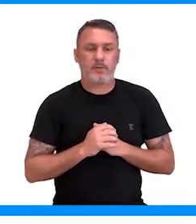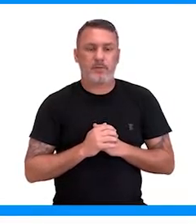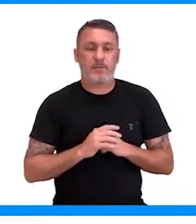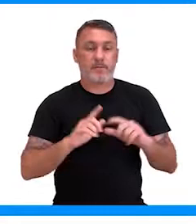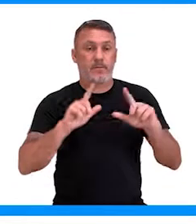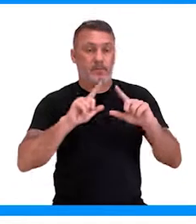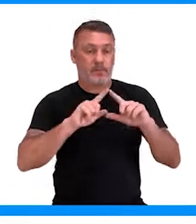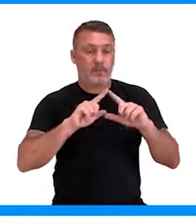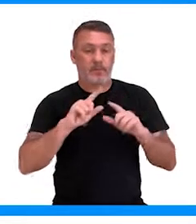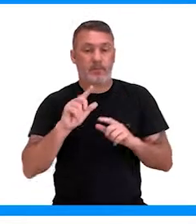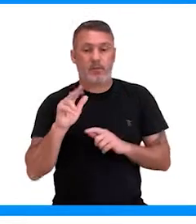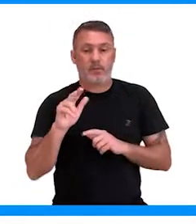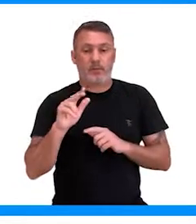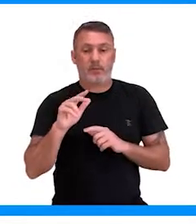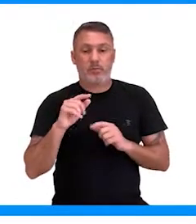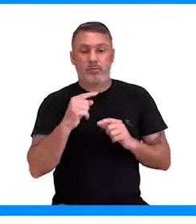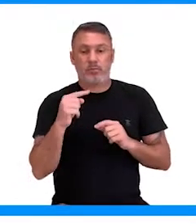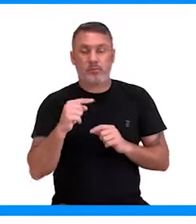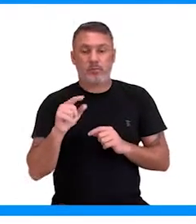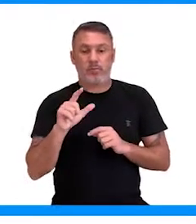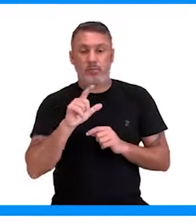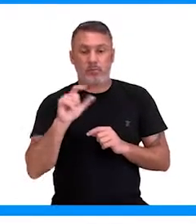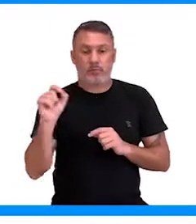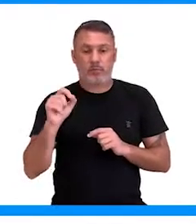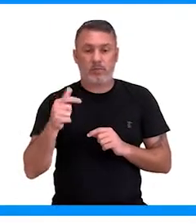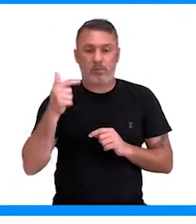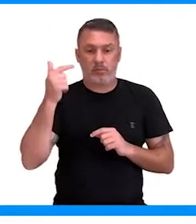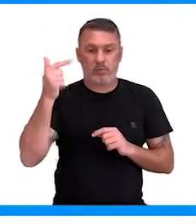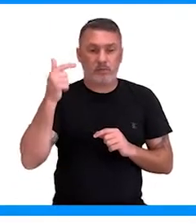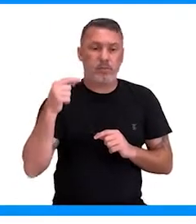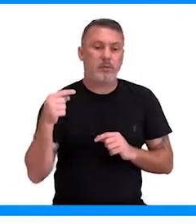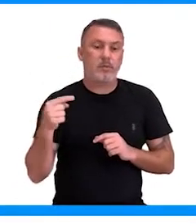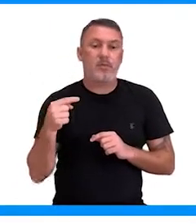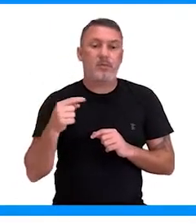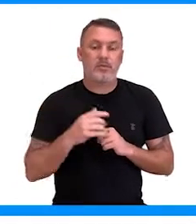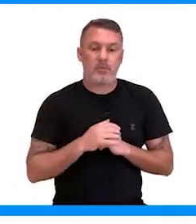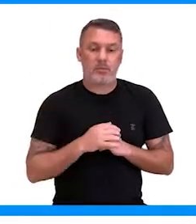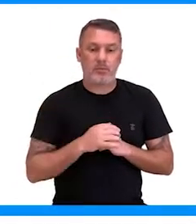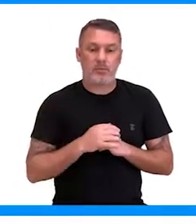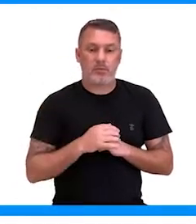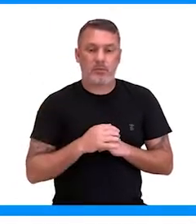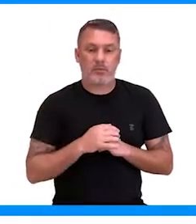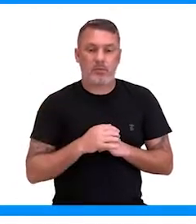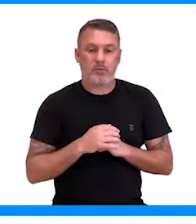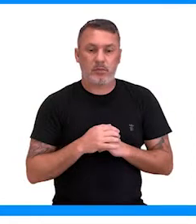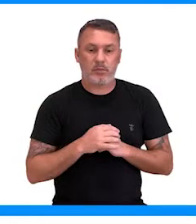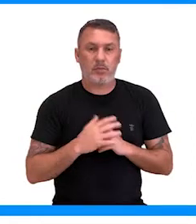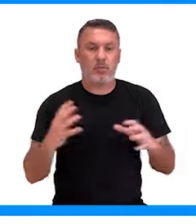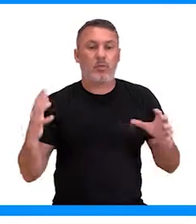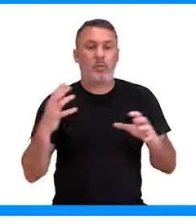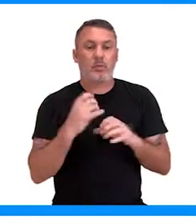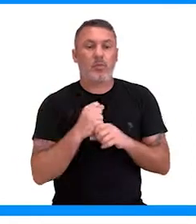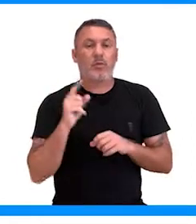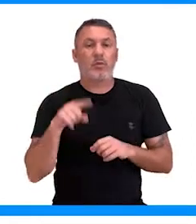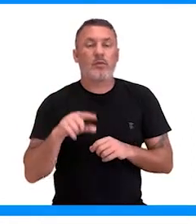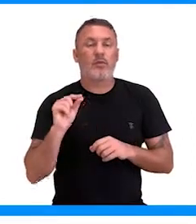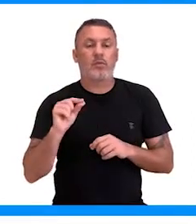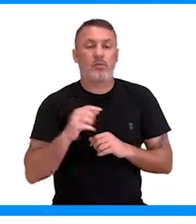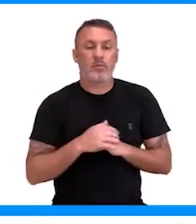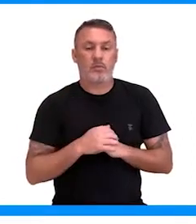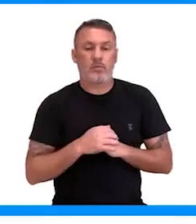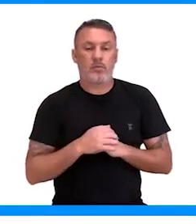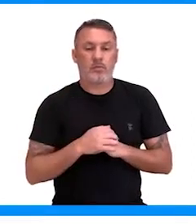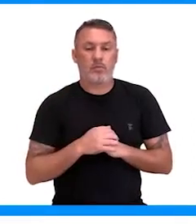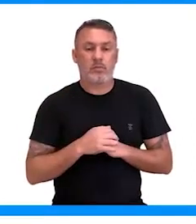Delta 100 ao quadrado menos esse termo todinho aqui vai dar